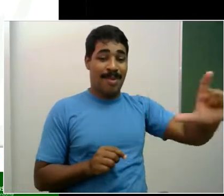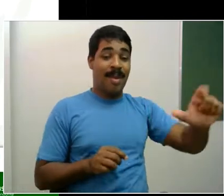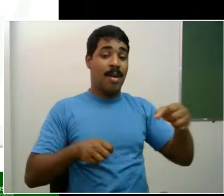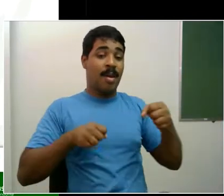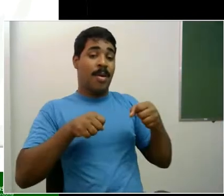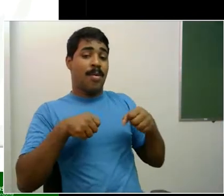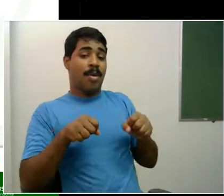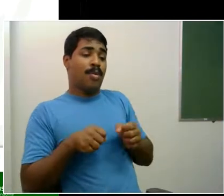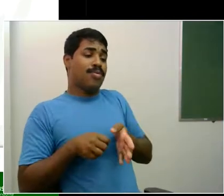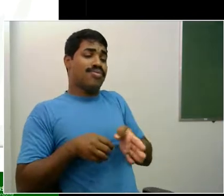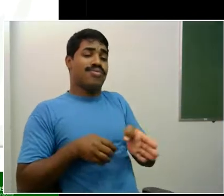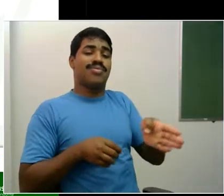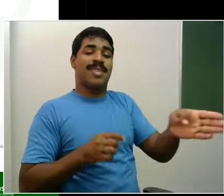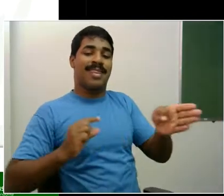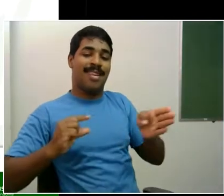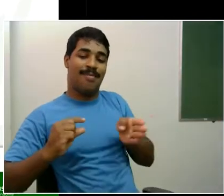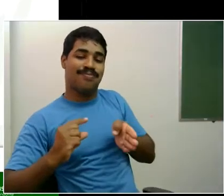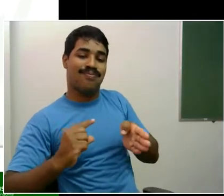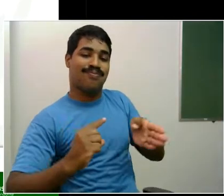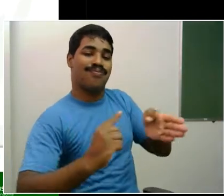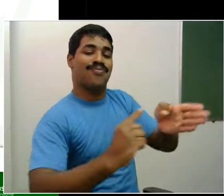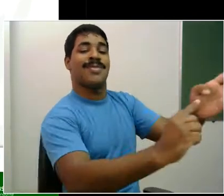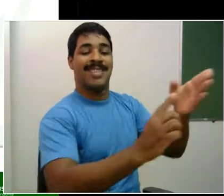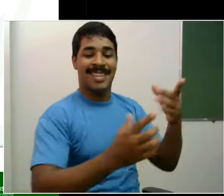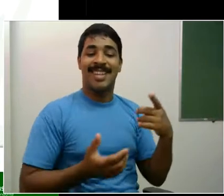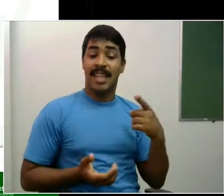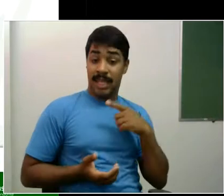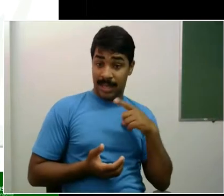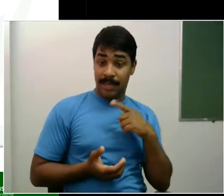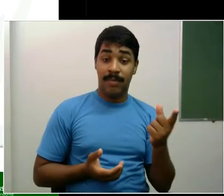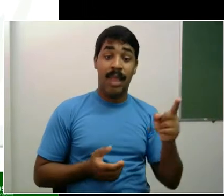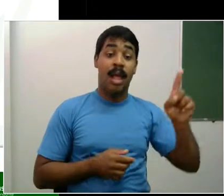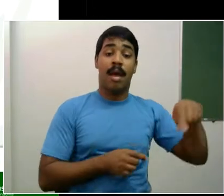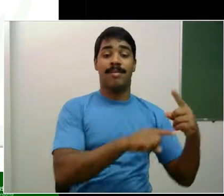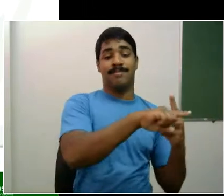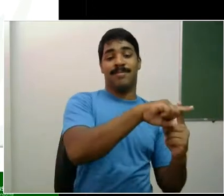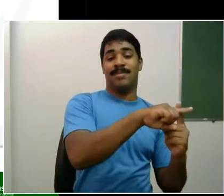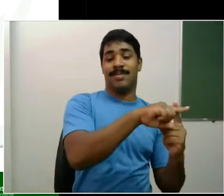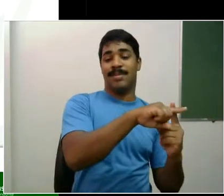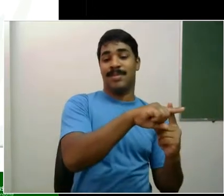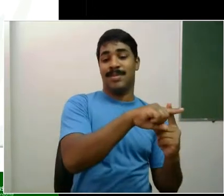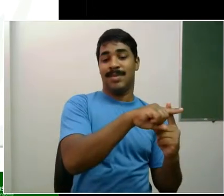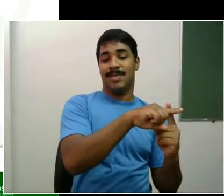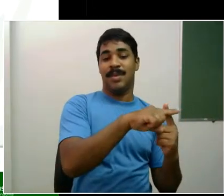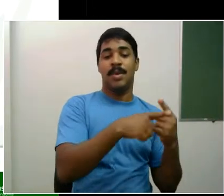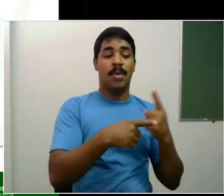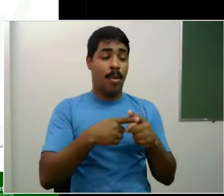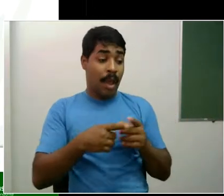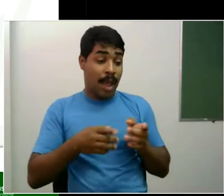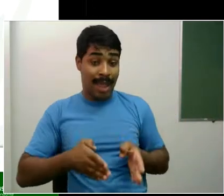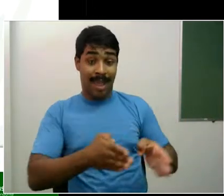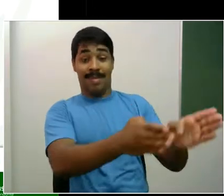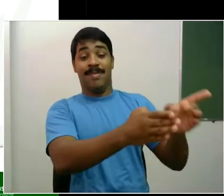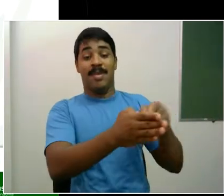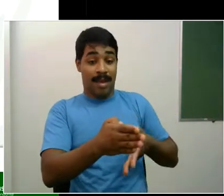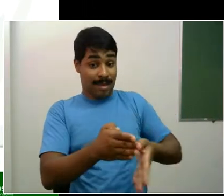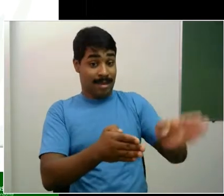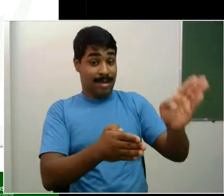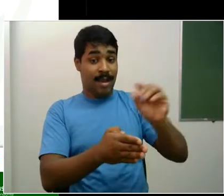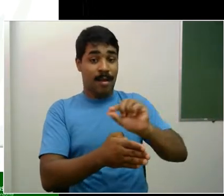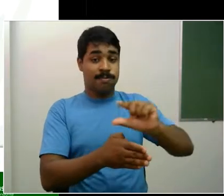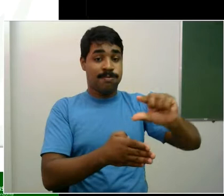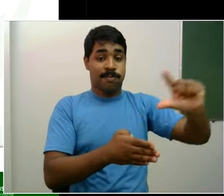trajetória. O sentido positivo da trajetória é para a direita, tá bom?